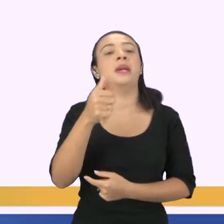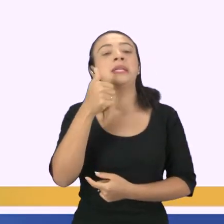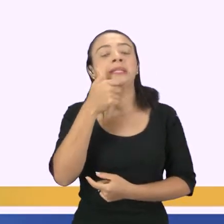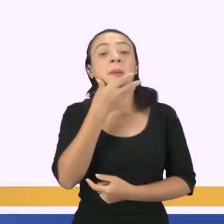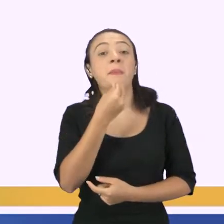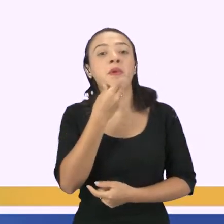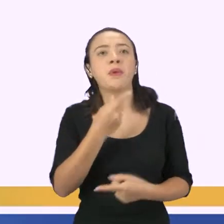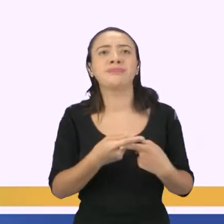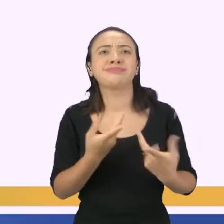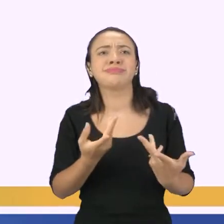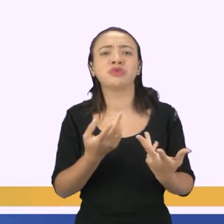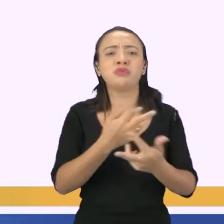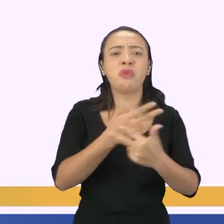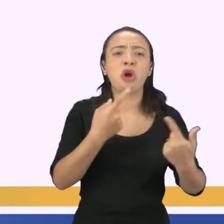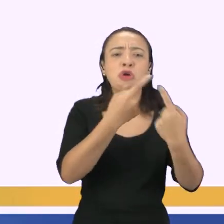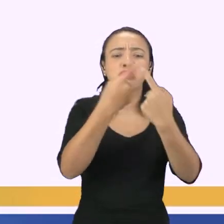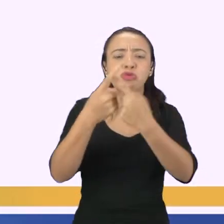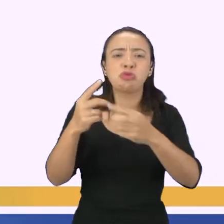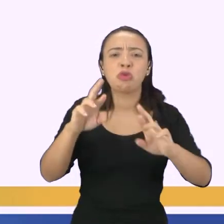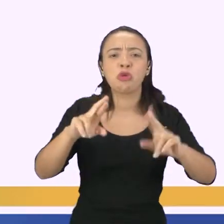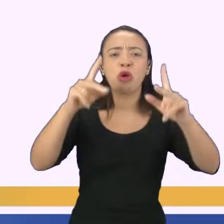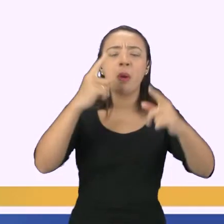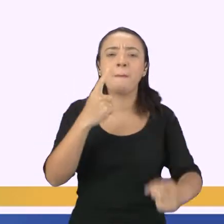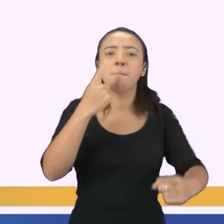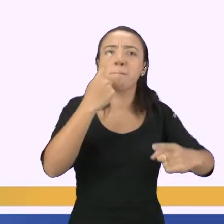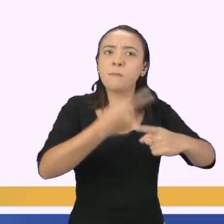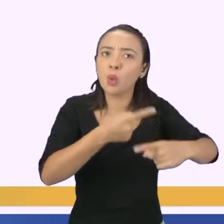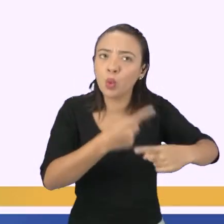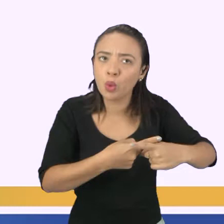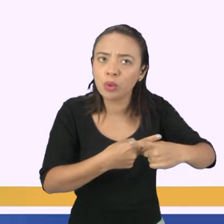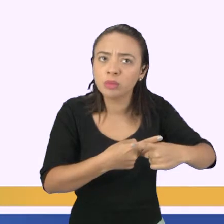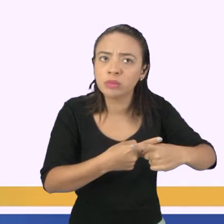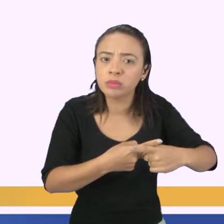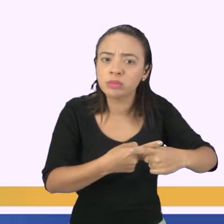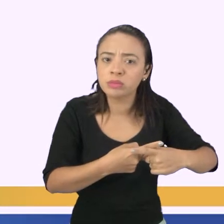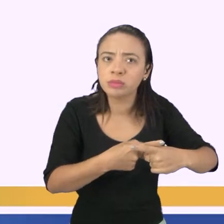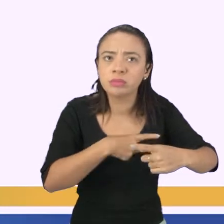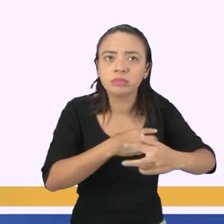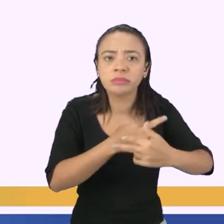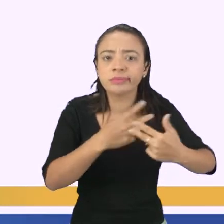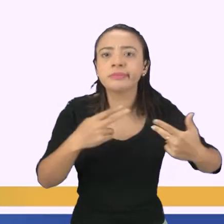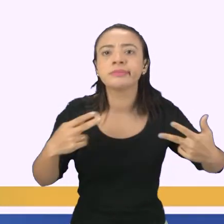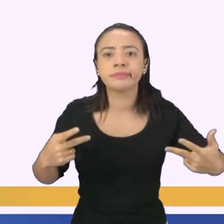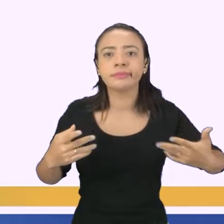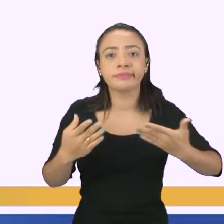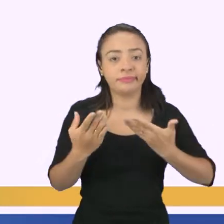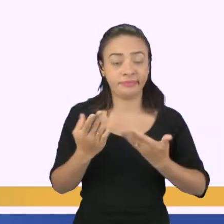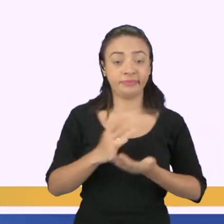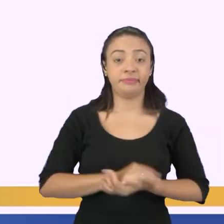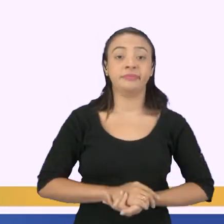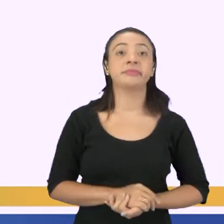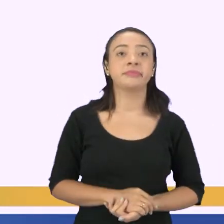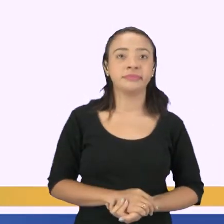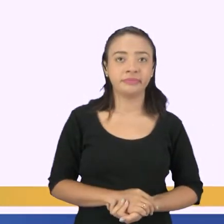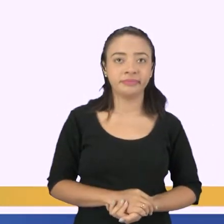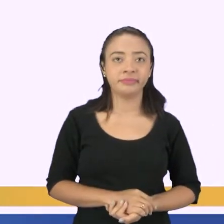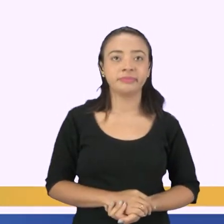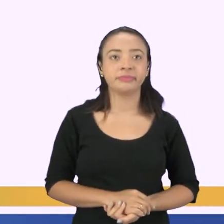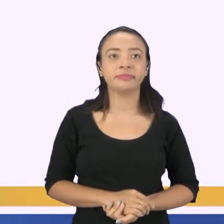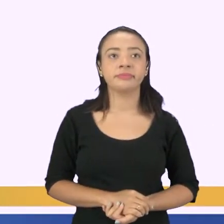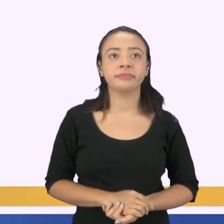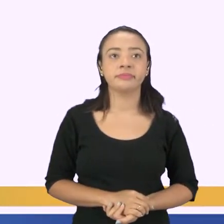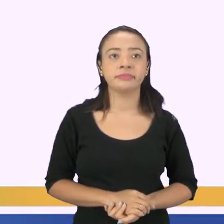Porquê separado? Ou porque separado com acento, ou porque junto sem acento, ou porque junto com